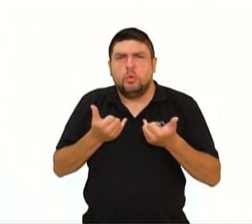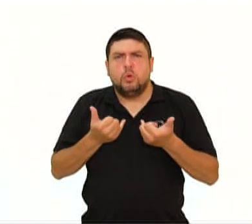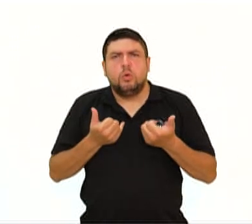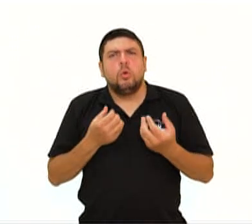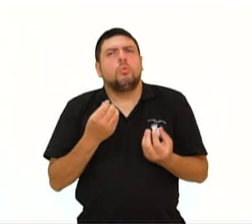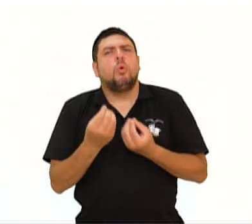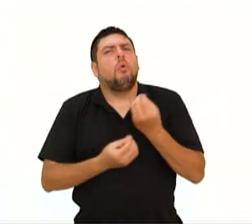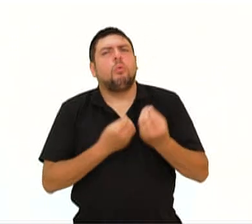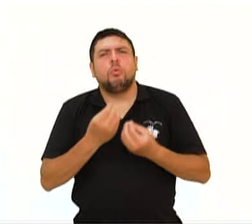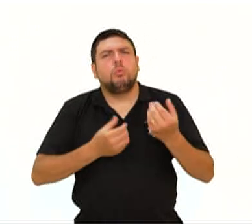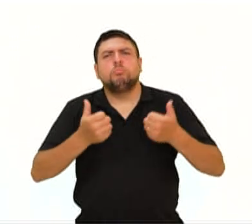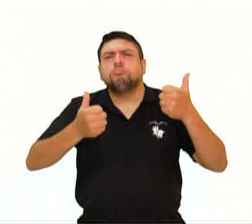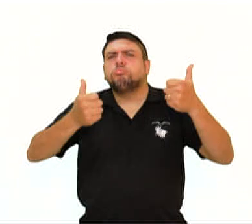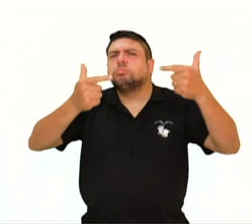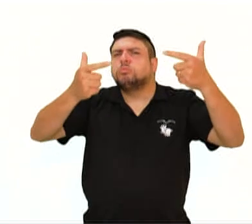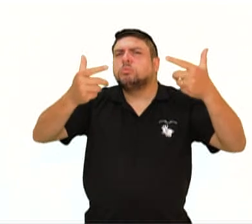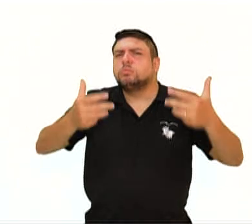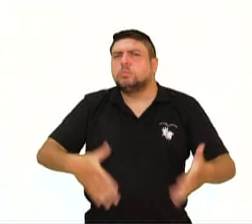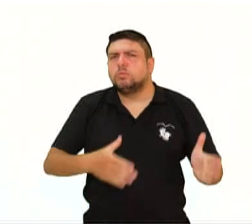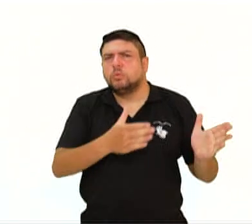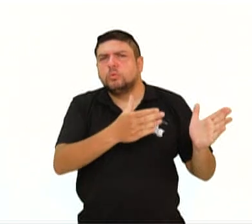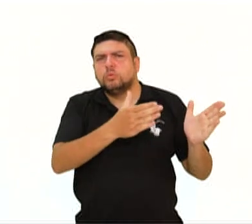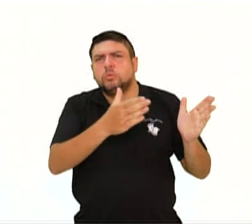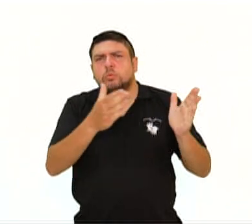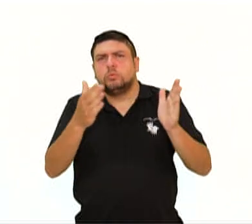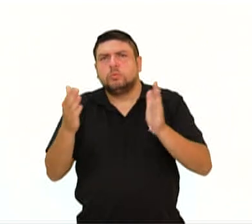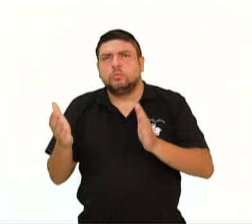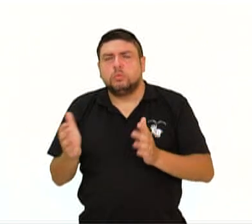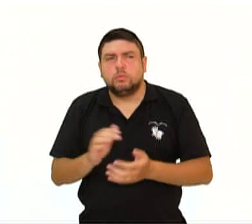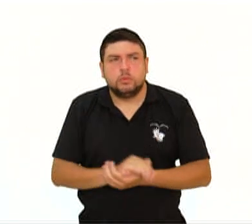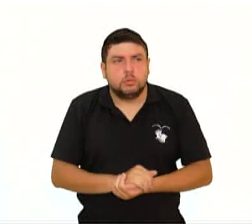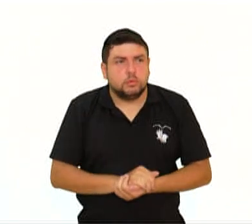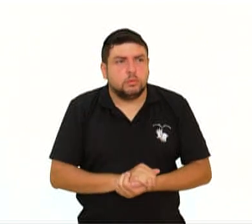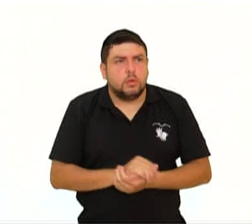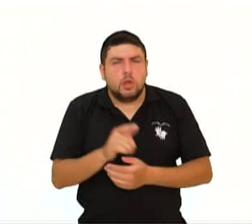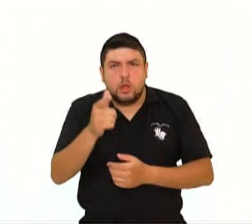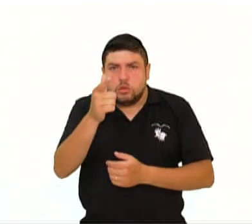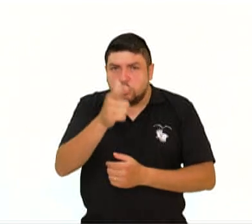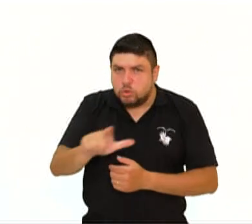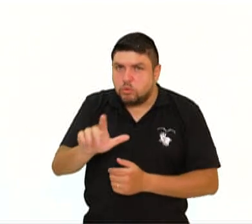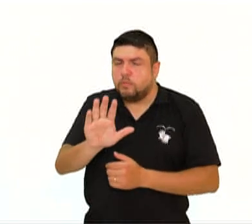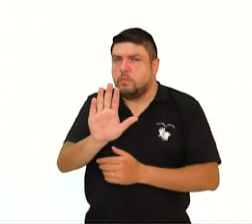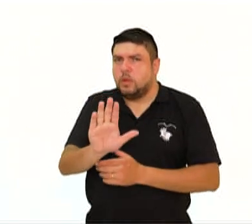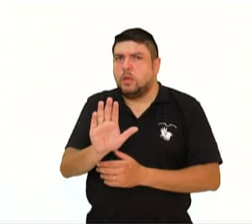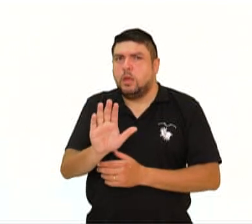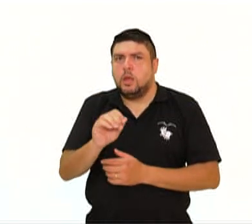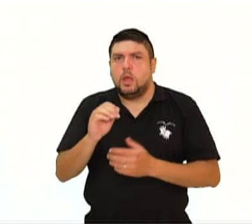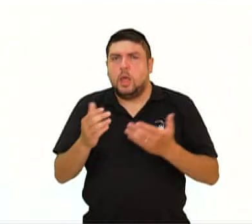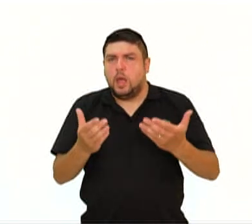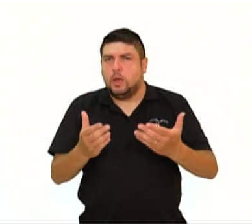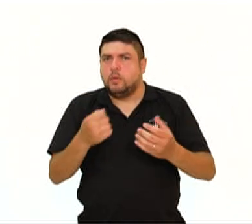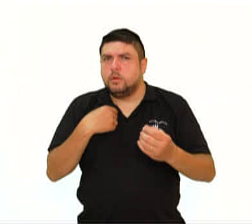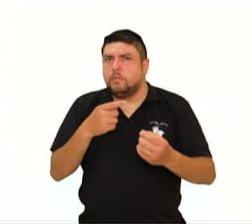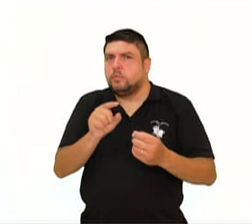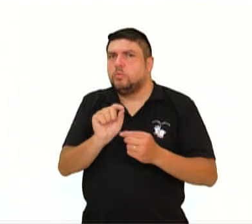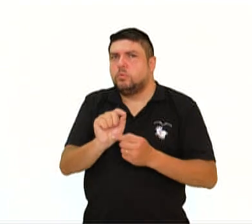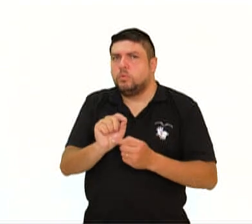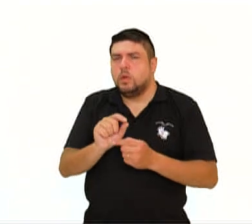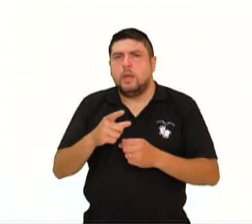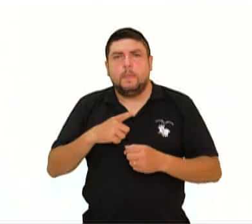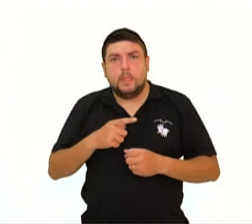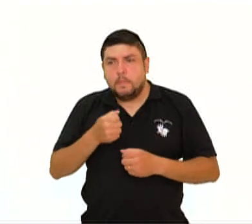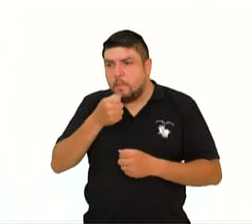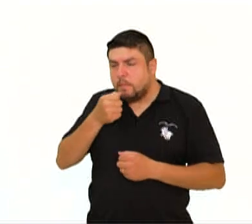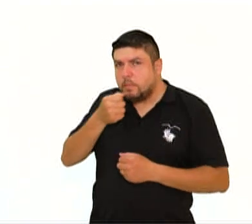estava explicando ainda. De novo, pessoal, porque agora, né, tá fazendo ali, tem ali o